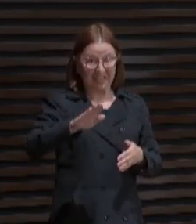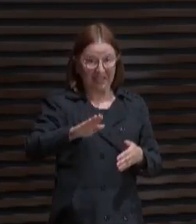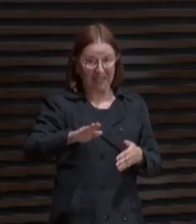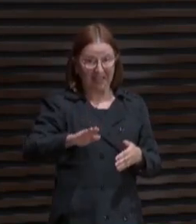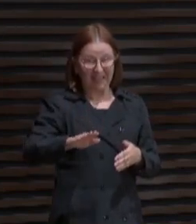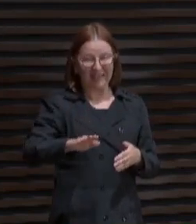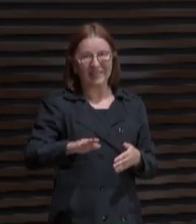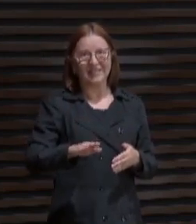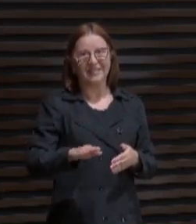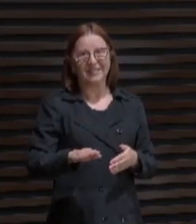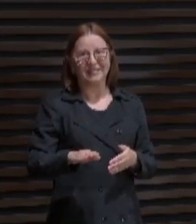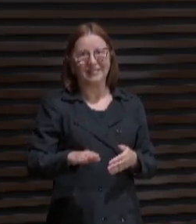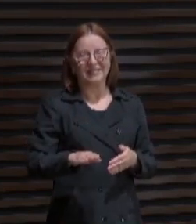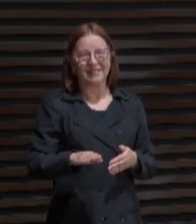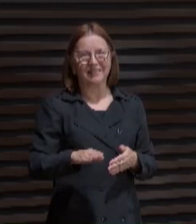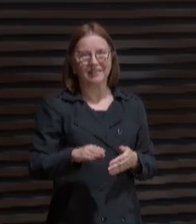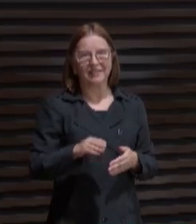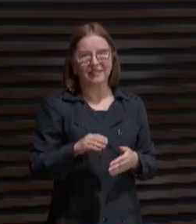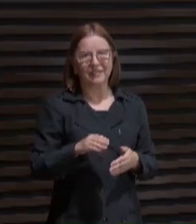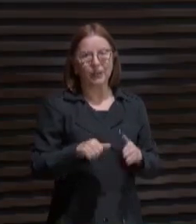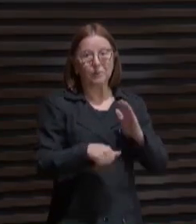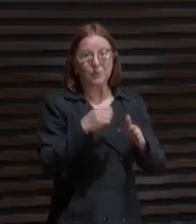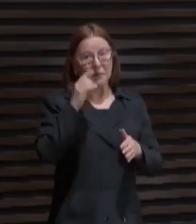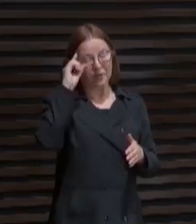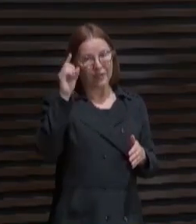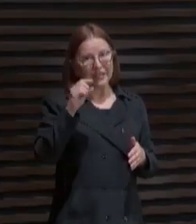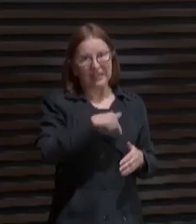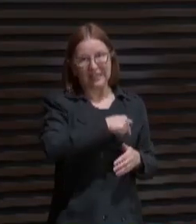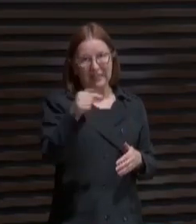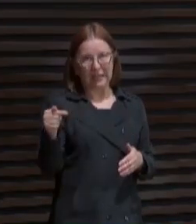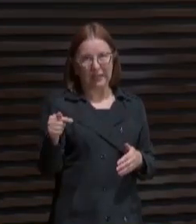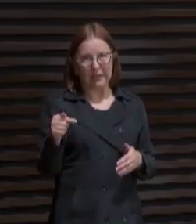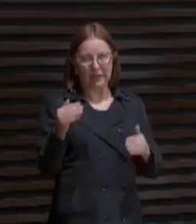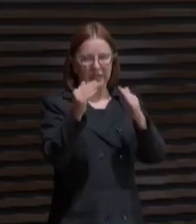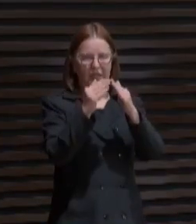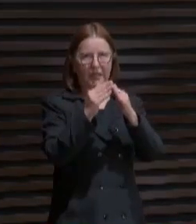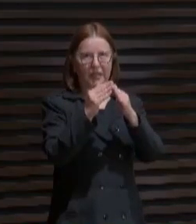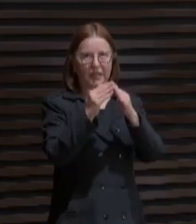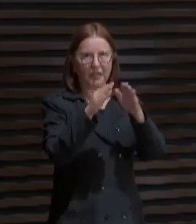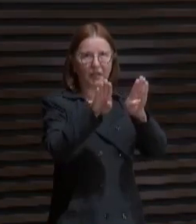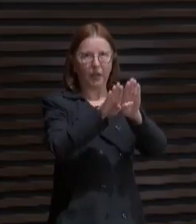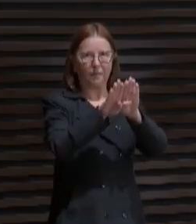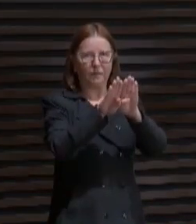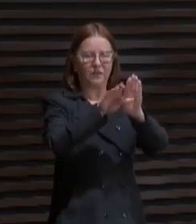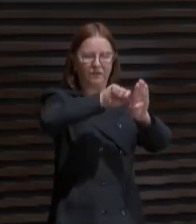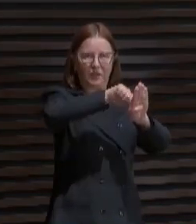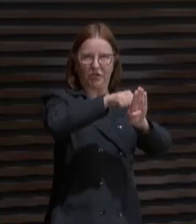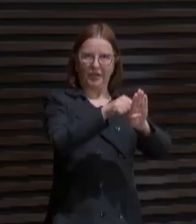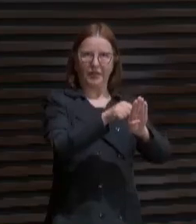o primeiro da semana, trancadas as portas da casa onde estavam os discípulos,